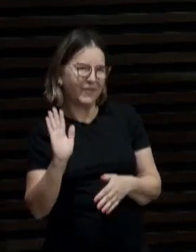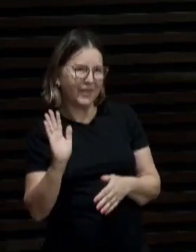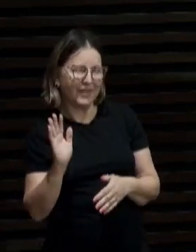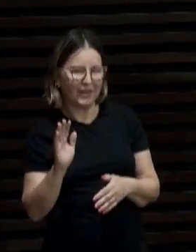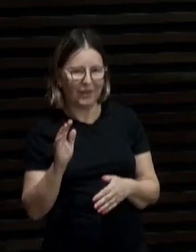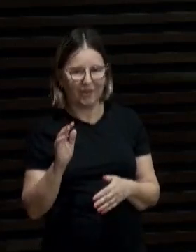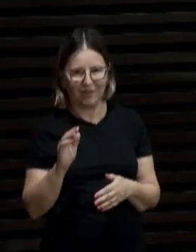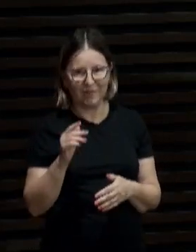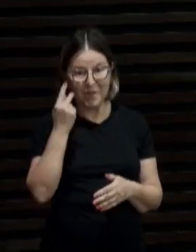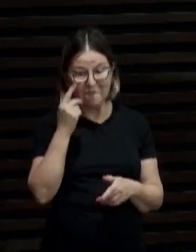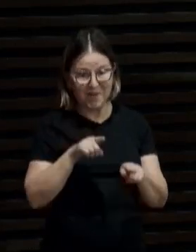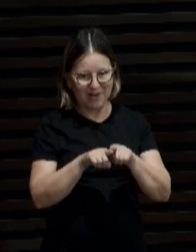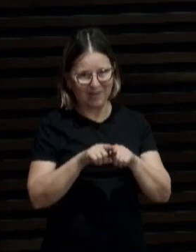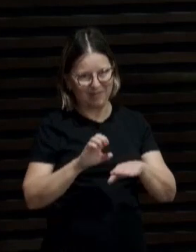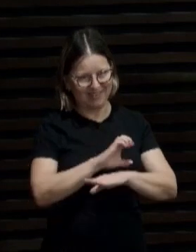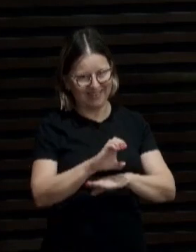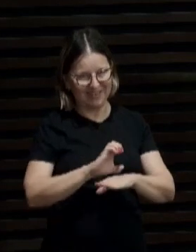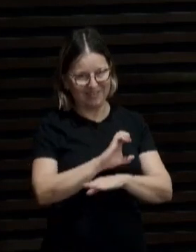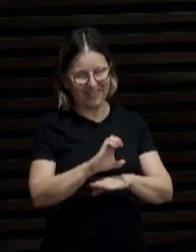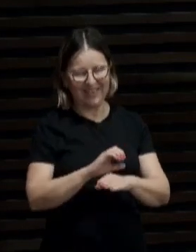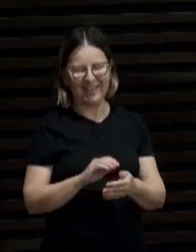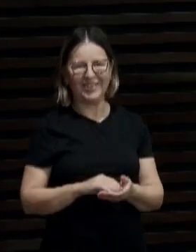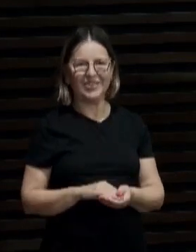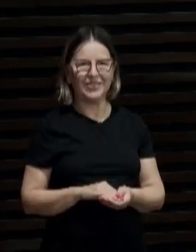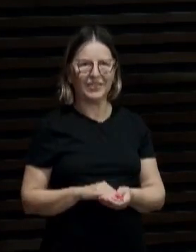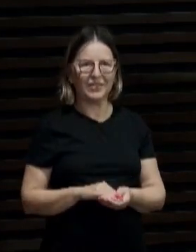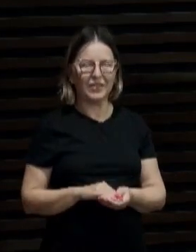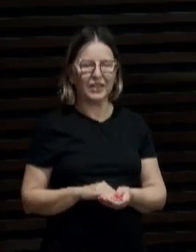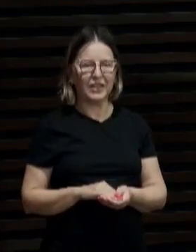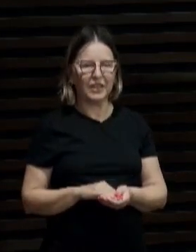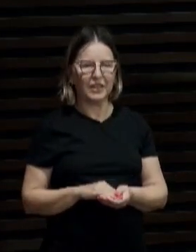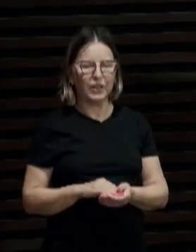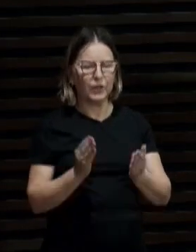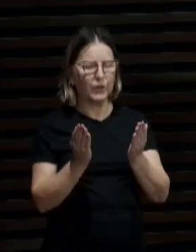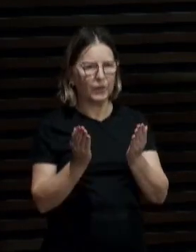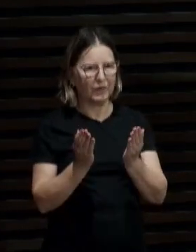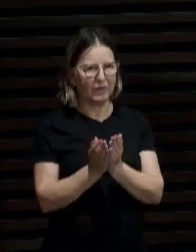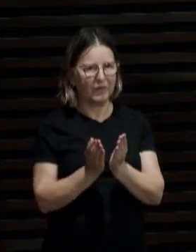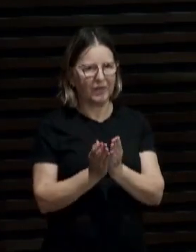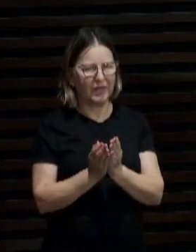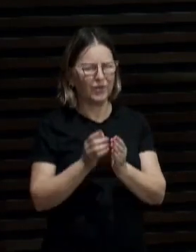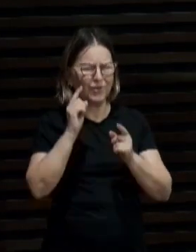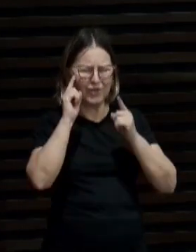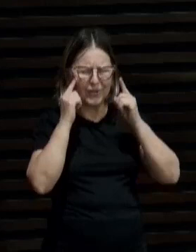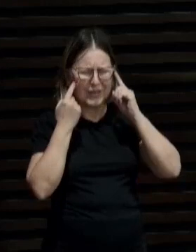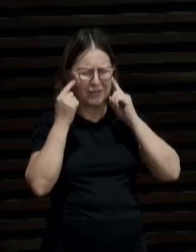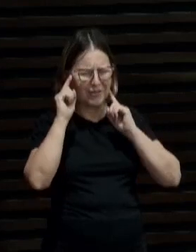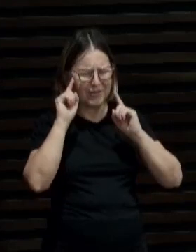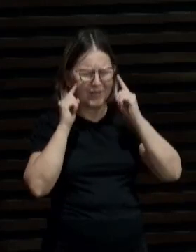lerem o Atos 20, né, em que vai falar, no final eles estão chorando, abraçados, eles não queriam deixar ele, não gente, eu preciso